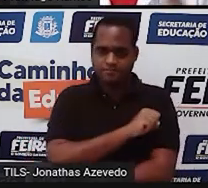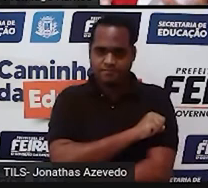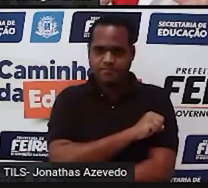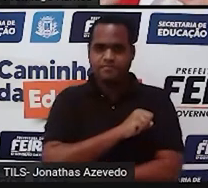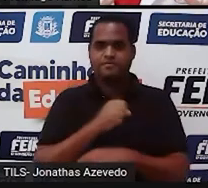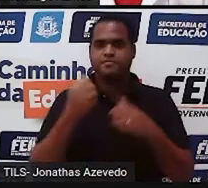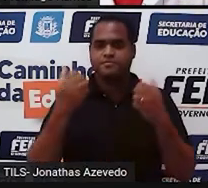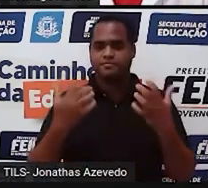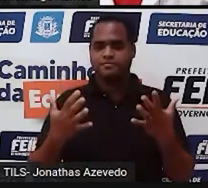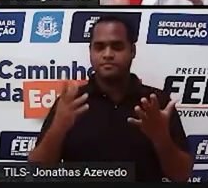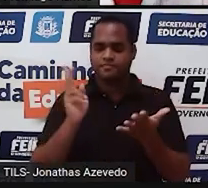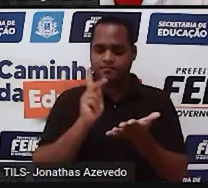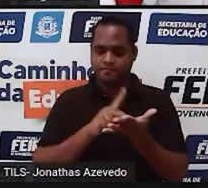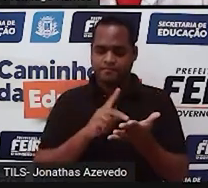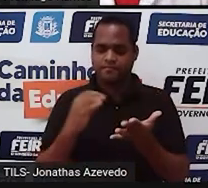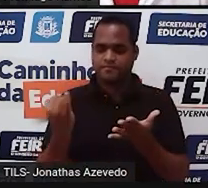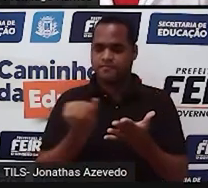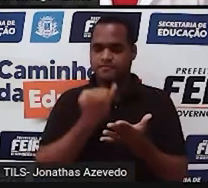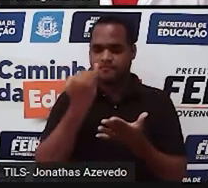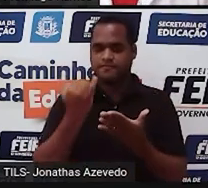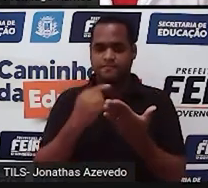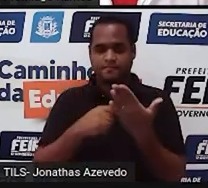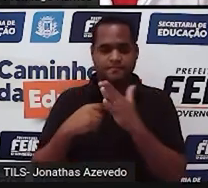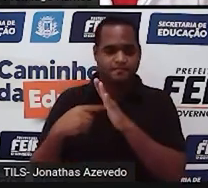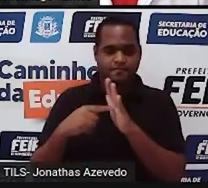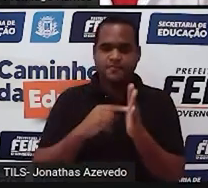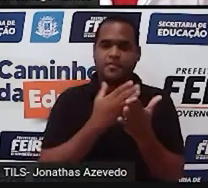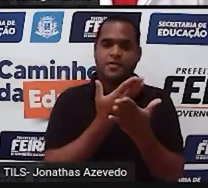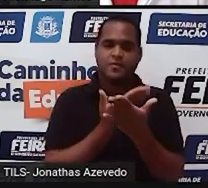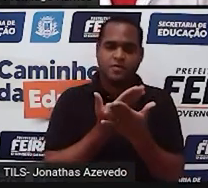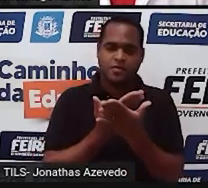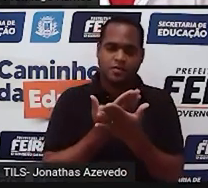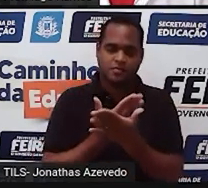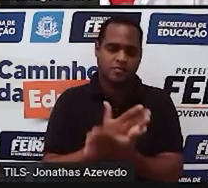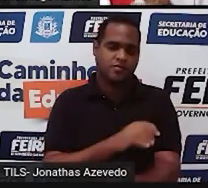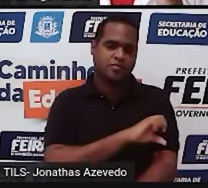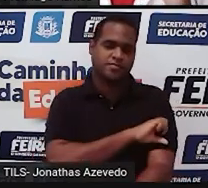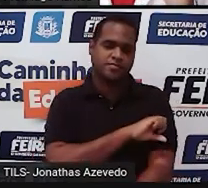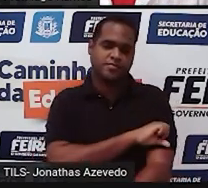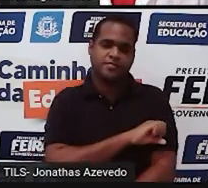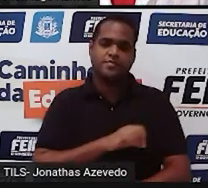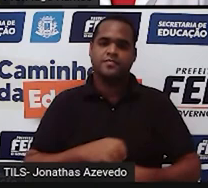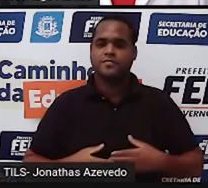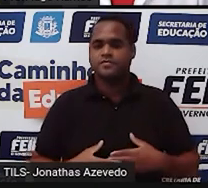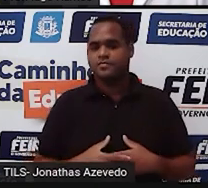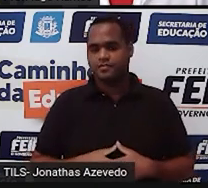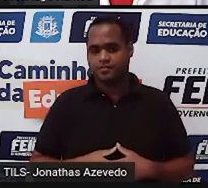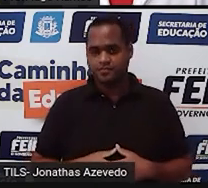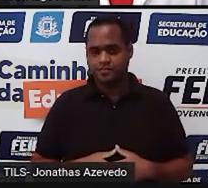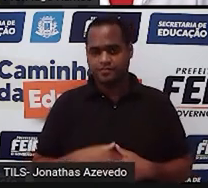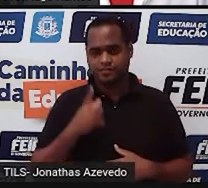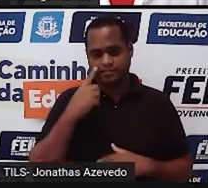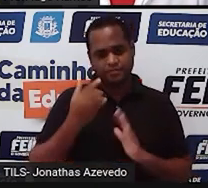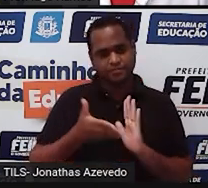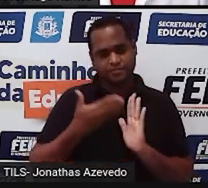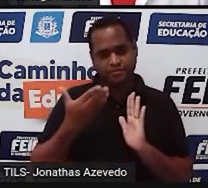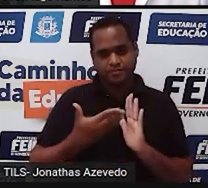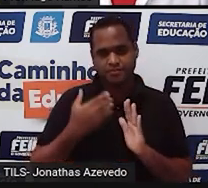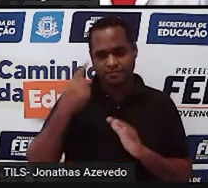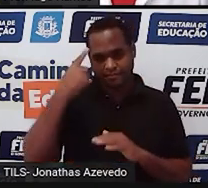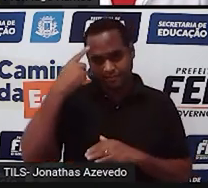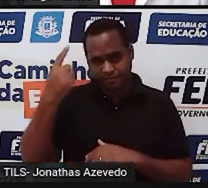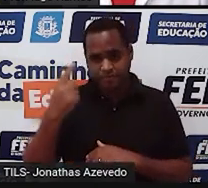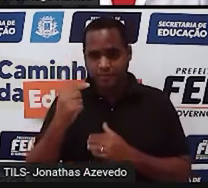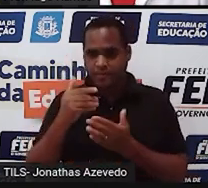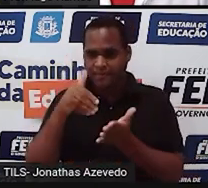tá mais uma situação muito interessante para você que é estudante do nono ano é o livro Claro do Ensino